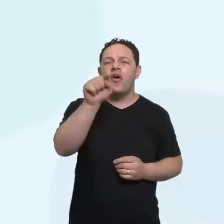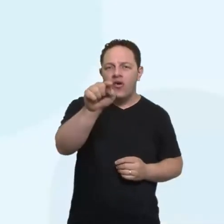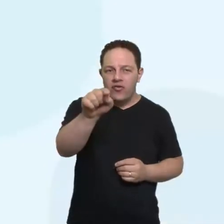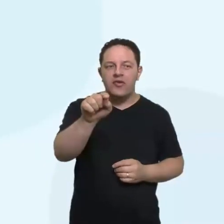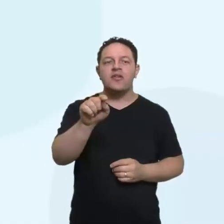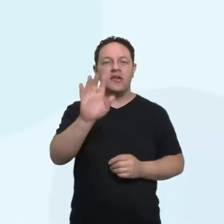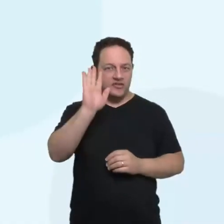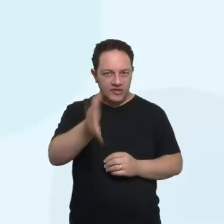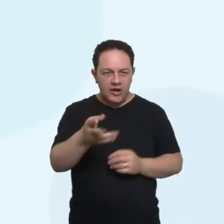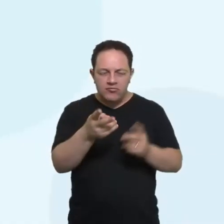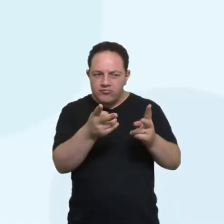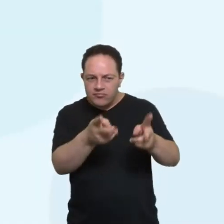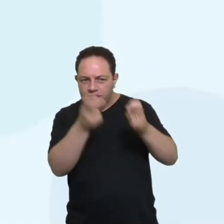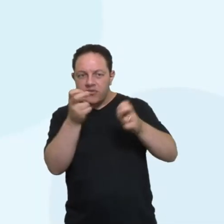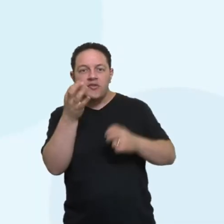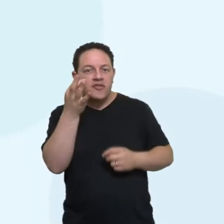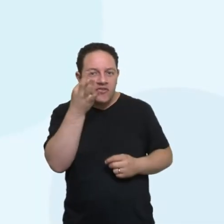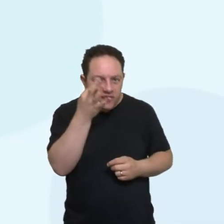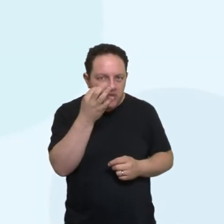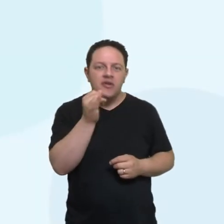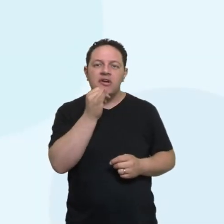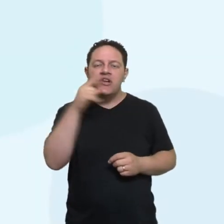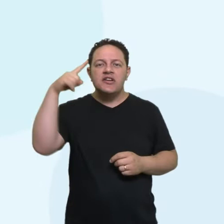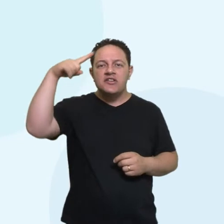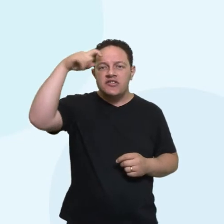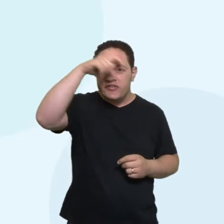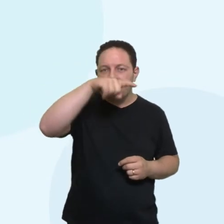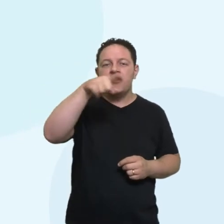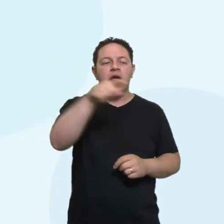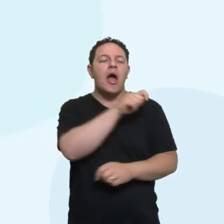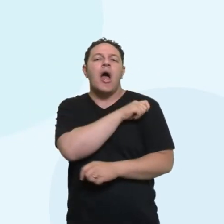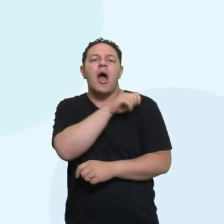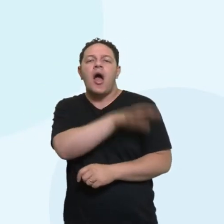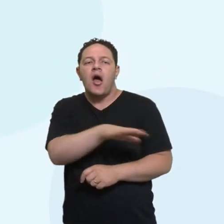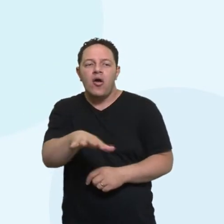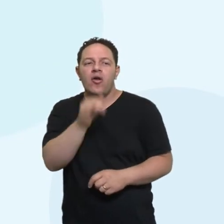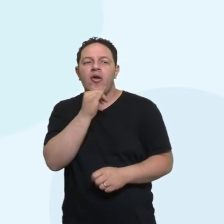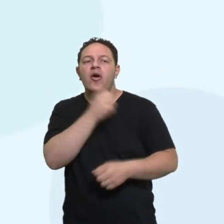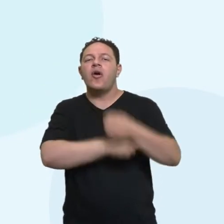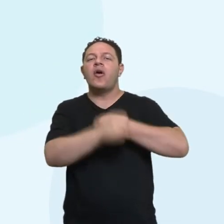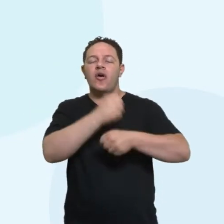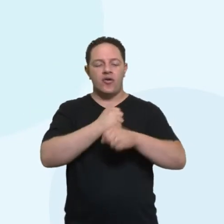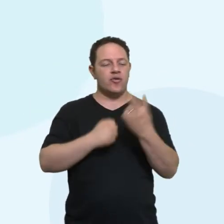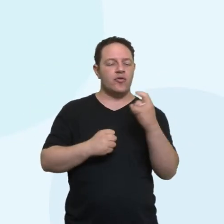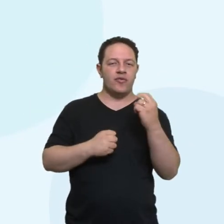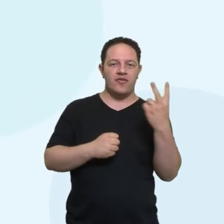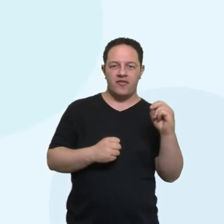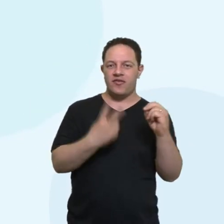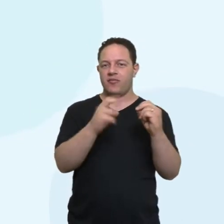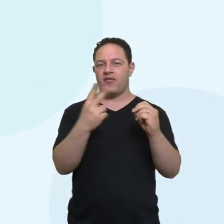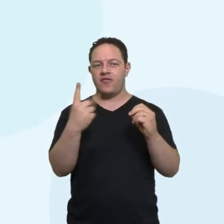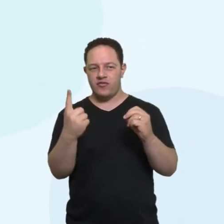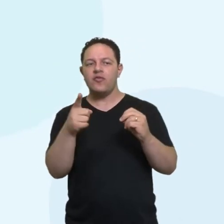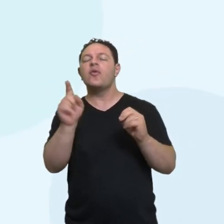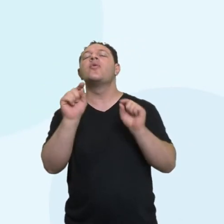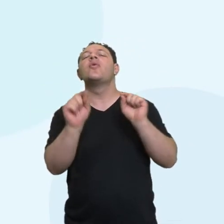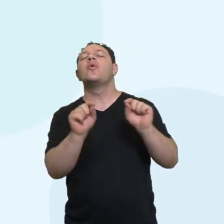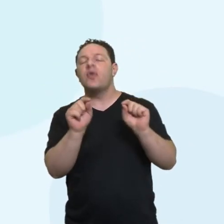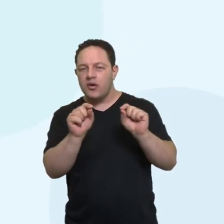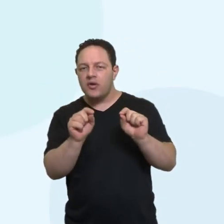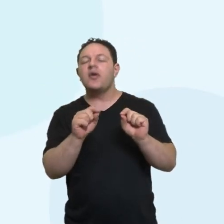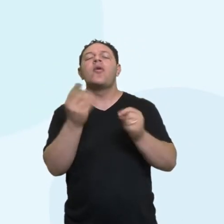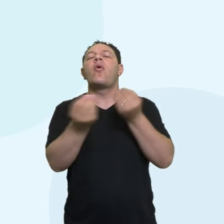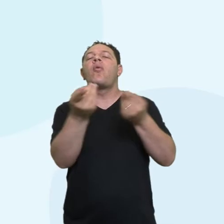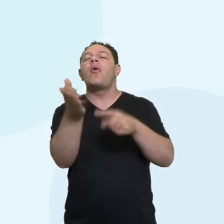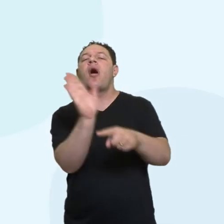presenciou algum desses desafios em seus estudantes no Viena 2020/2021 C5 Qual